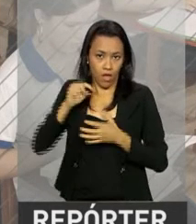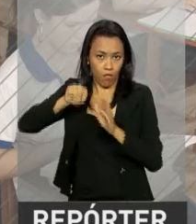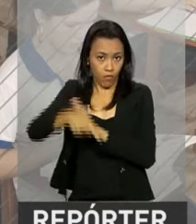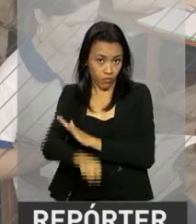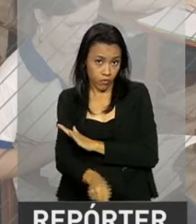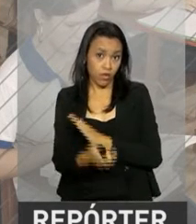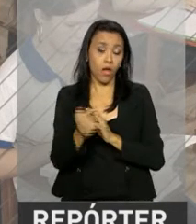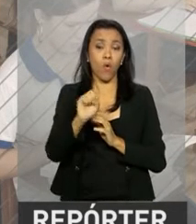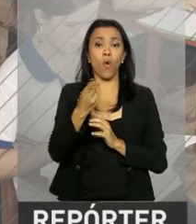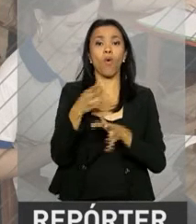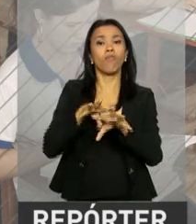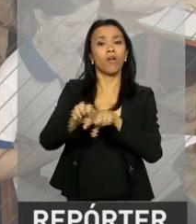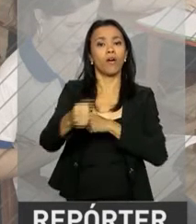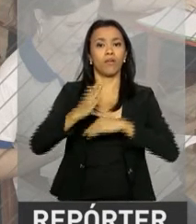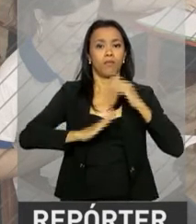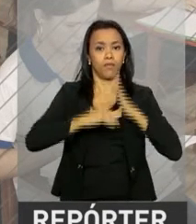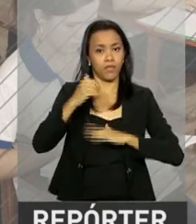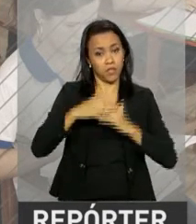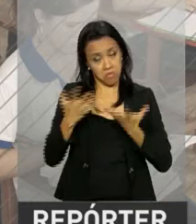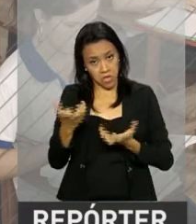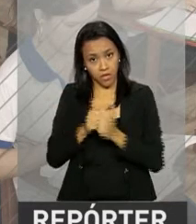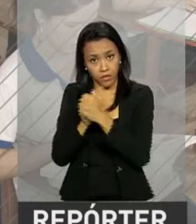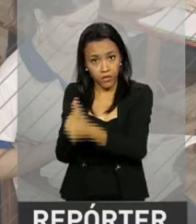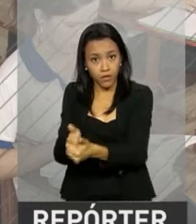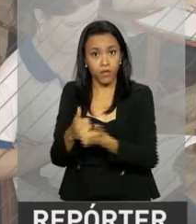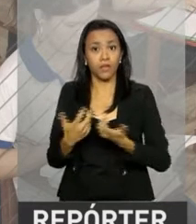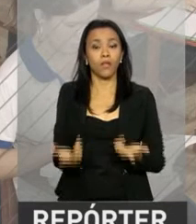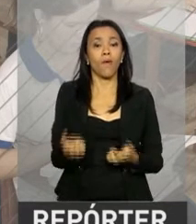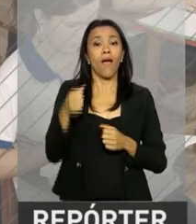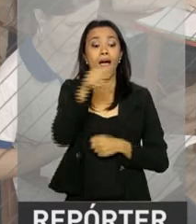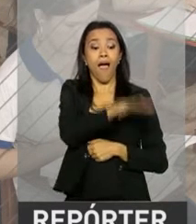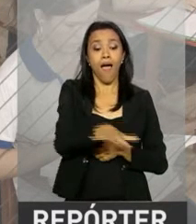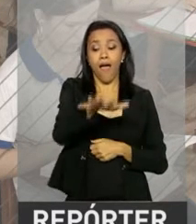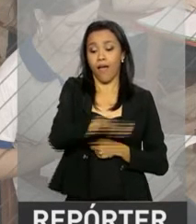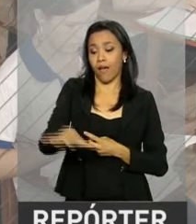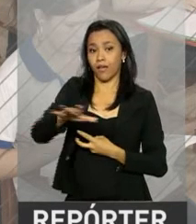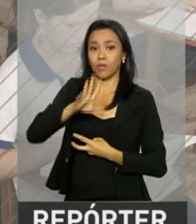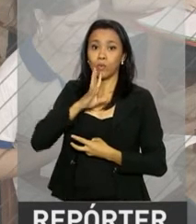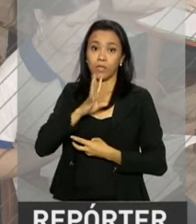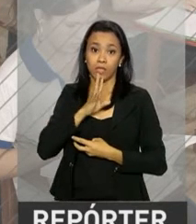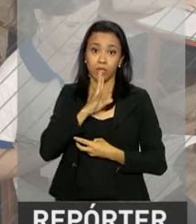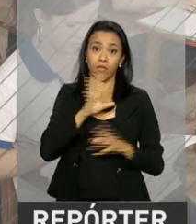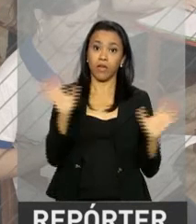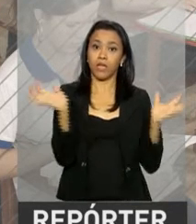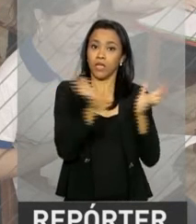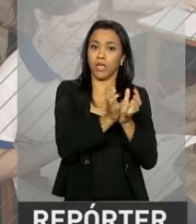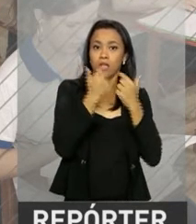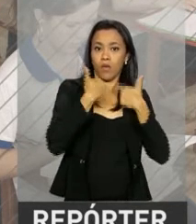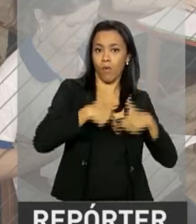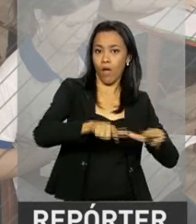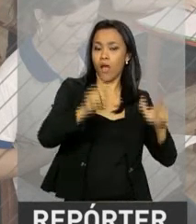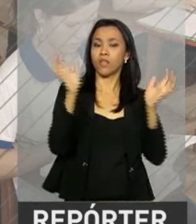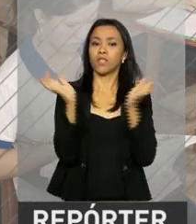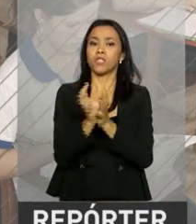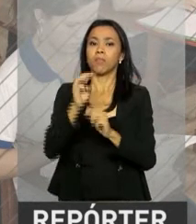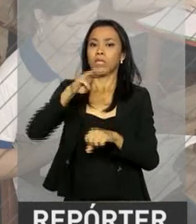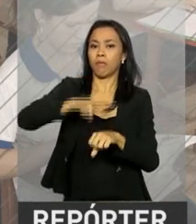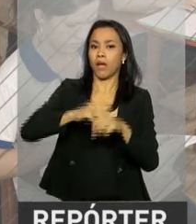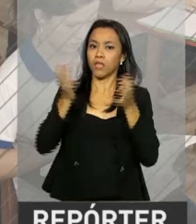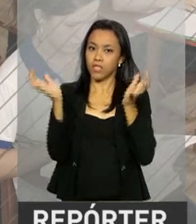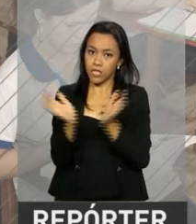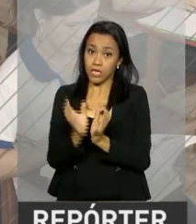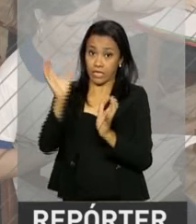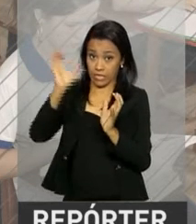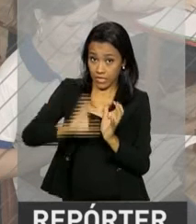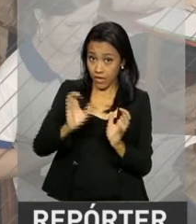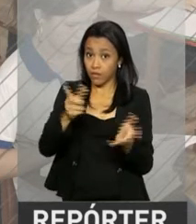aprofundar ou a formação profissional que pretende seguir. As áreas do conhecimento vão ser agrupadas em linguagem, matemática,